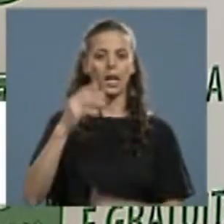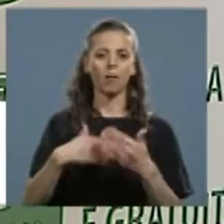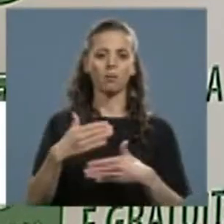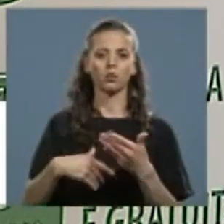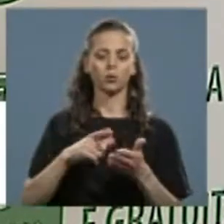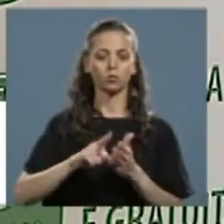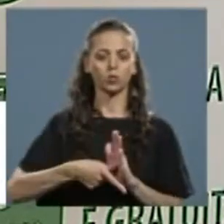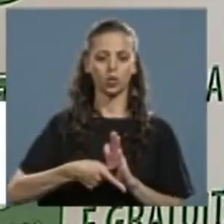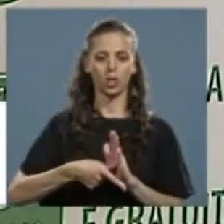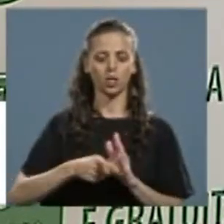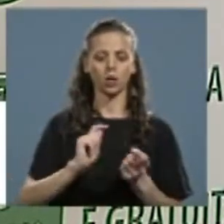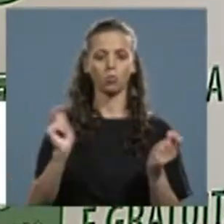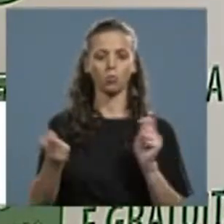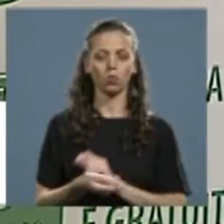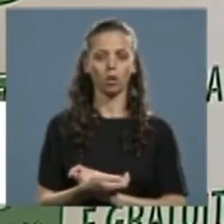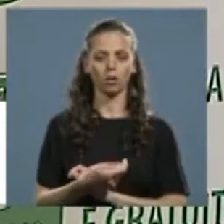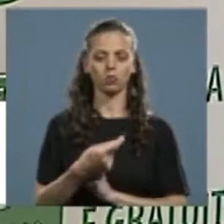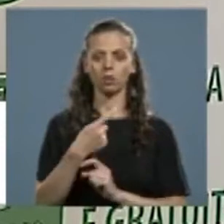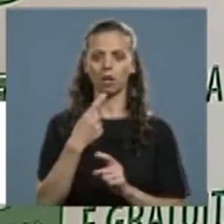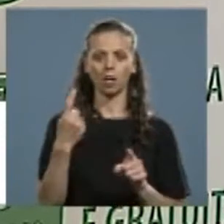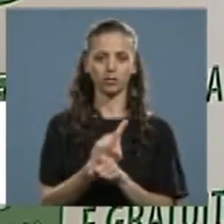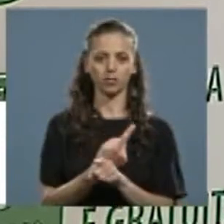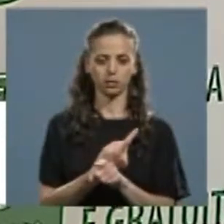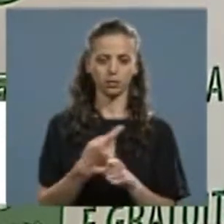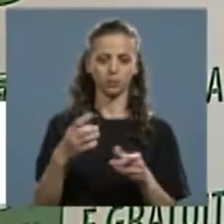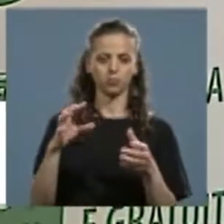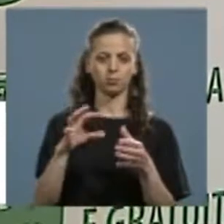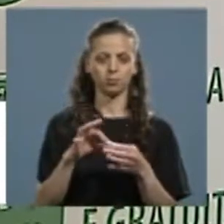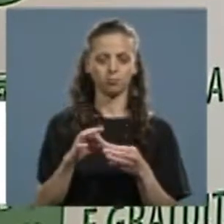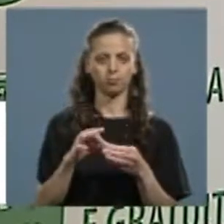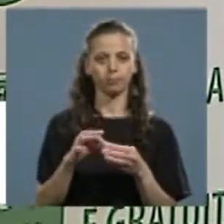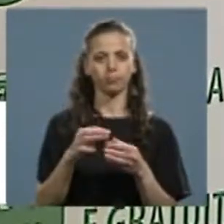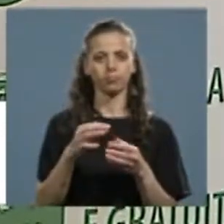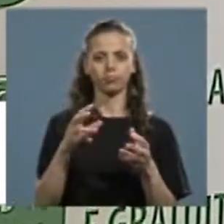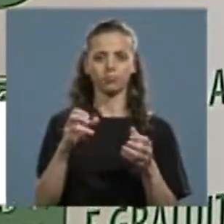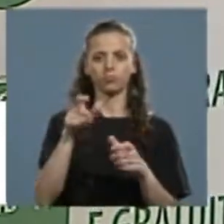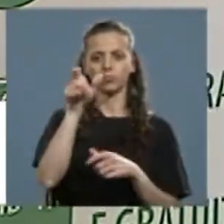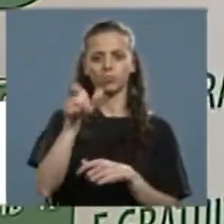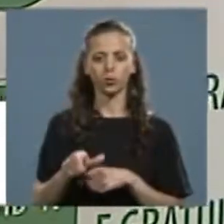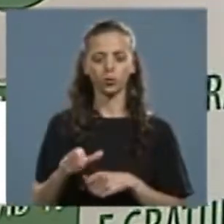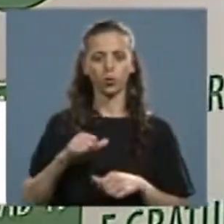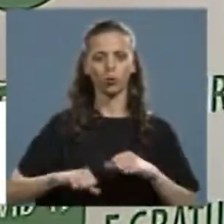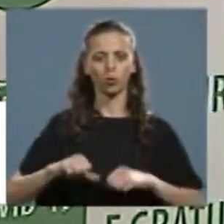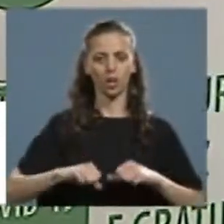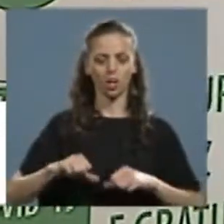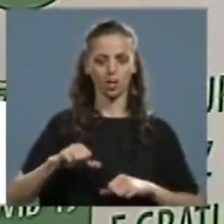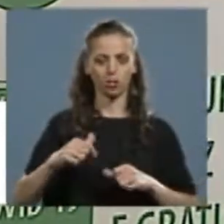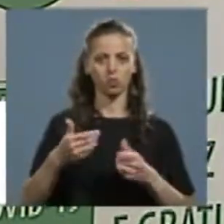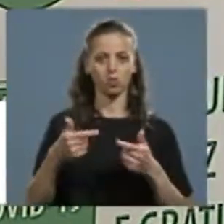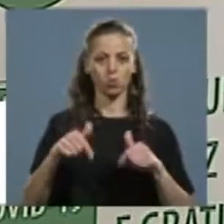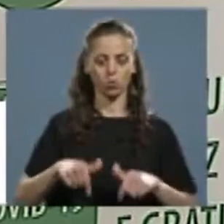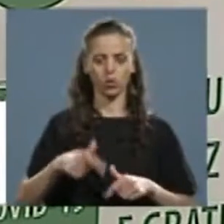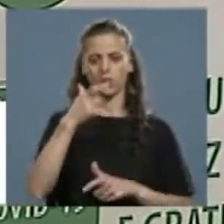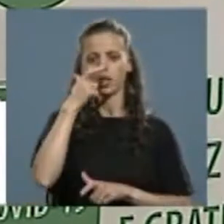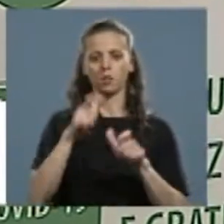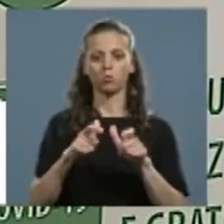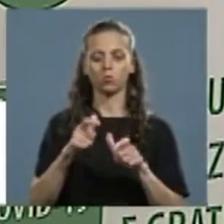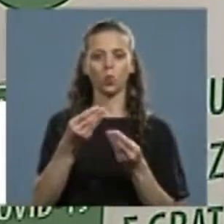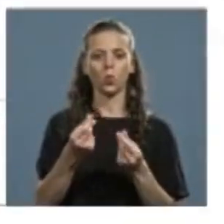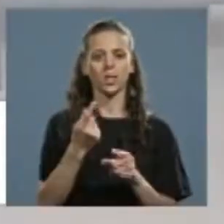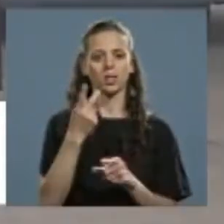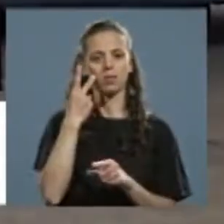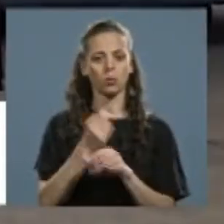projeto, com uma mudança completamente diferente em termos do que a abordagem à pessoa com ferida, e hoje estas pessoas têm outra qualidade